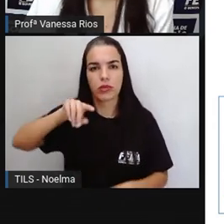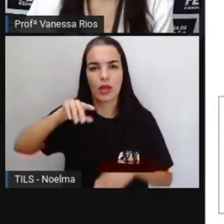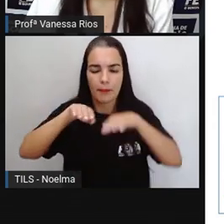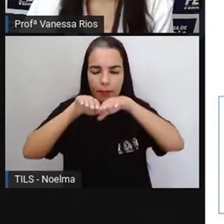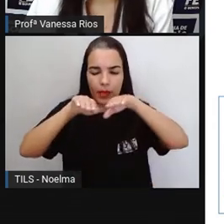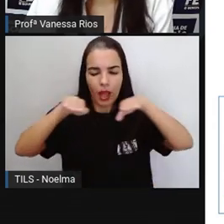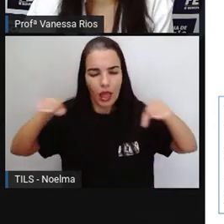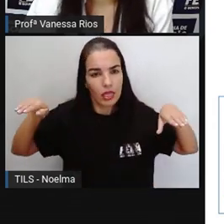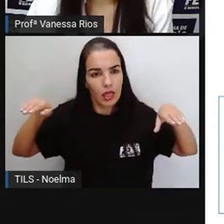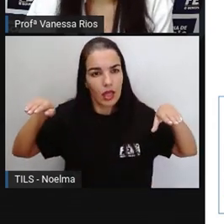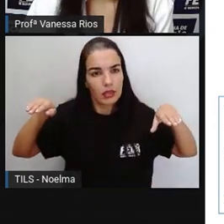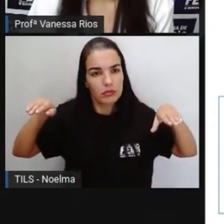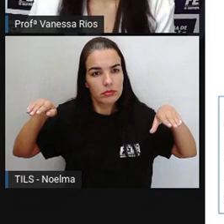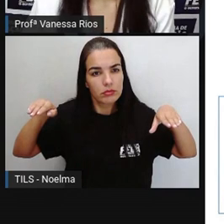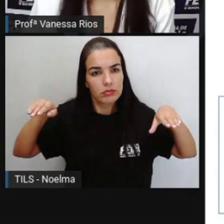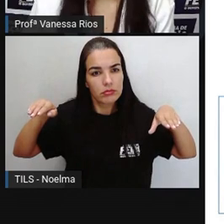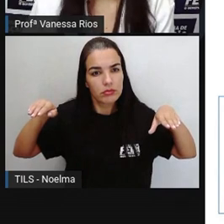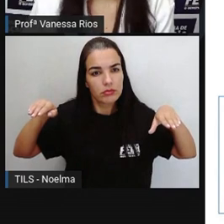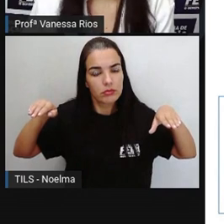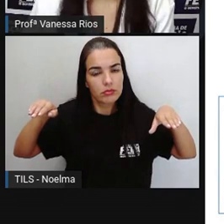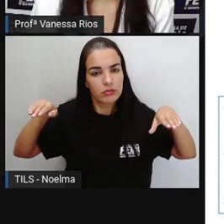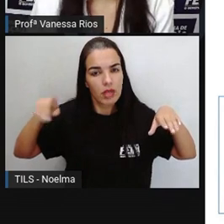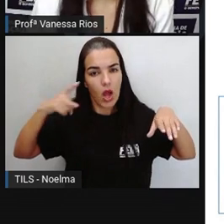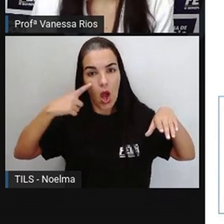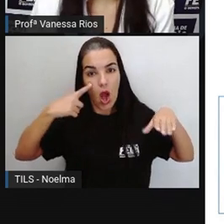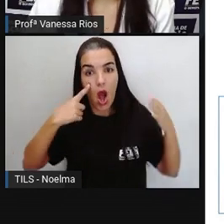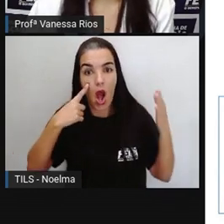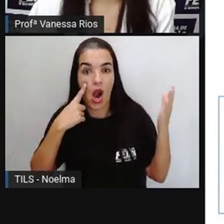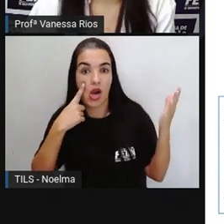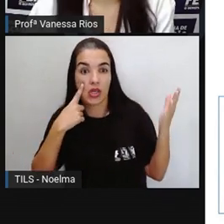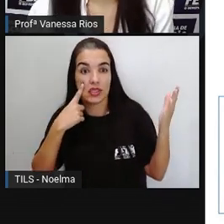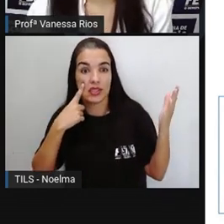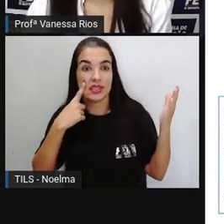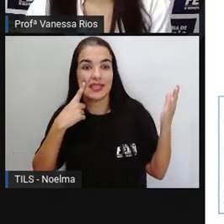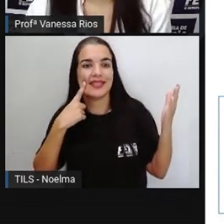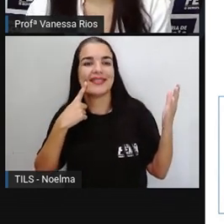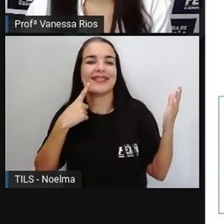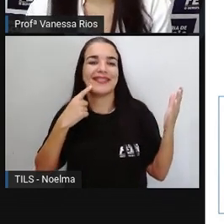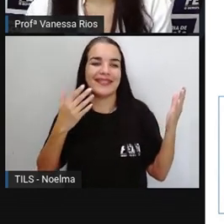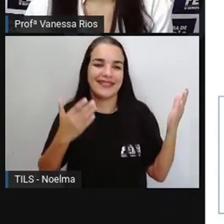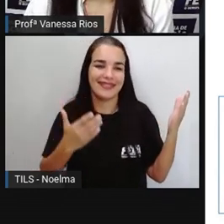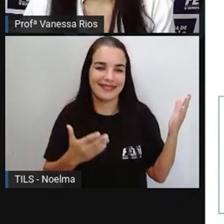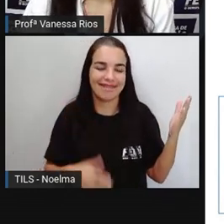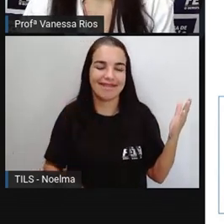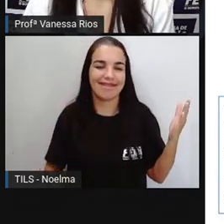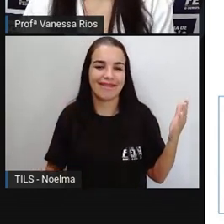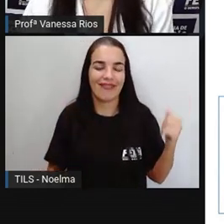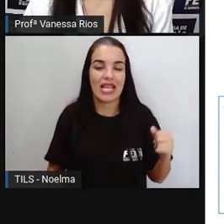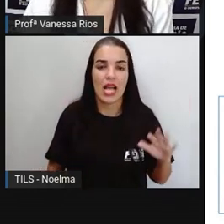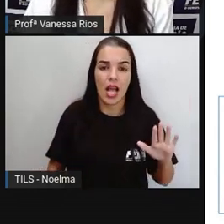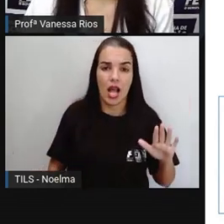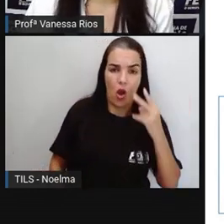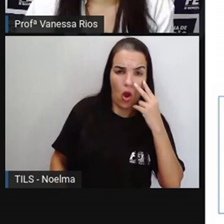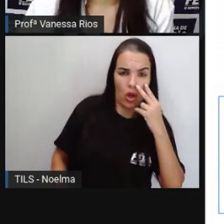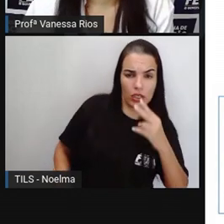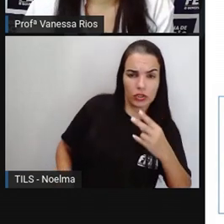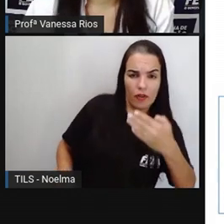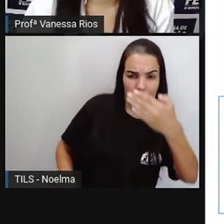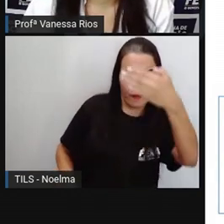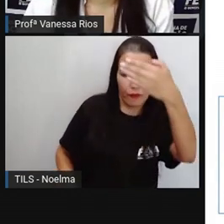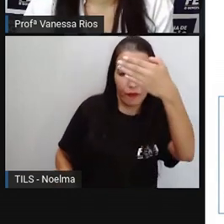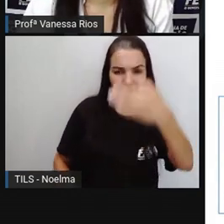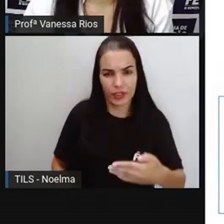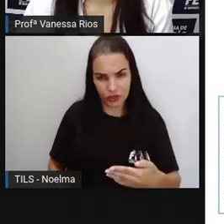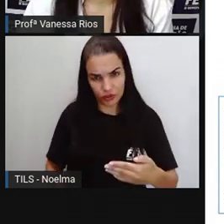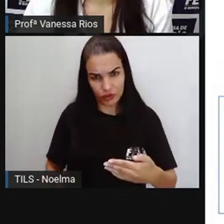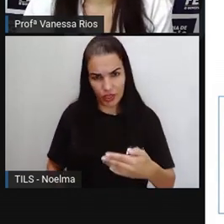figura plana. E aí, a Pró traz também a imagem da bola de futebol. Olhando assim de frente, a gente